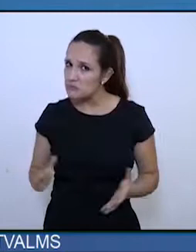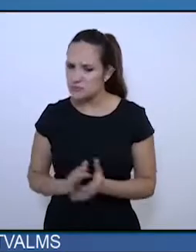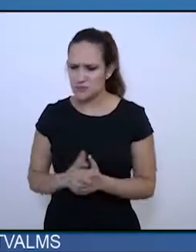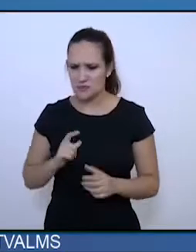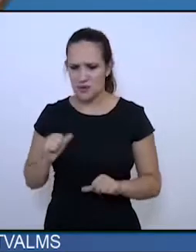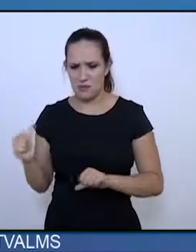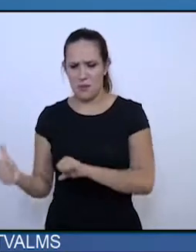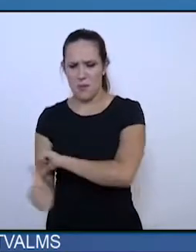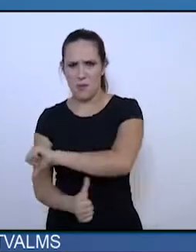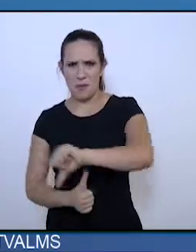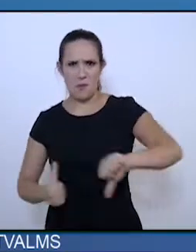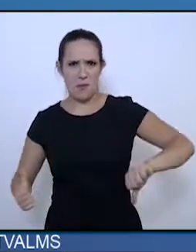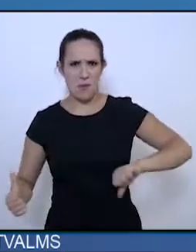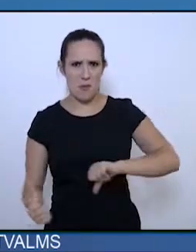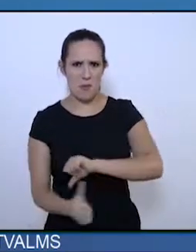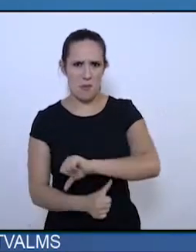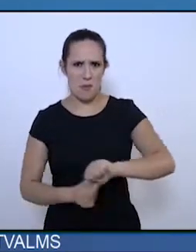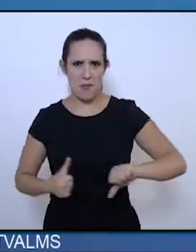reformas